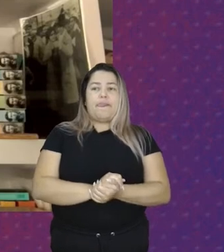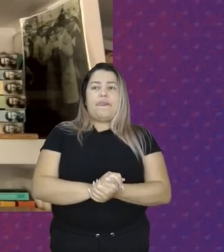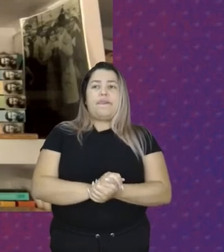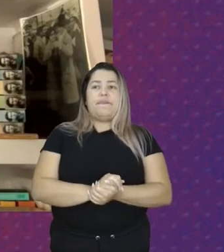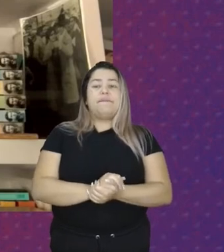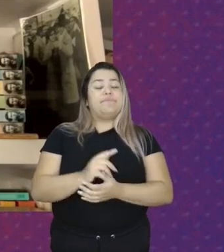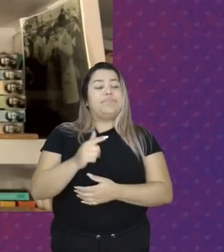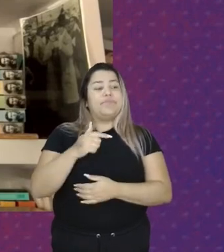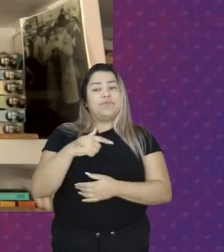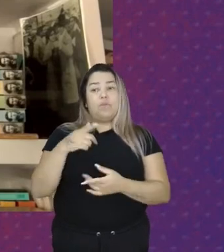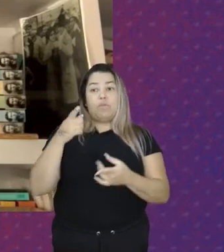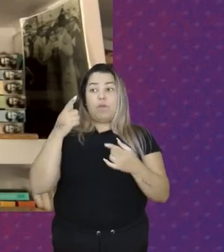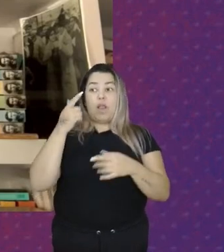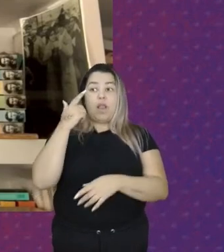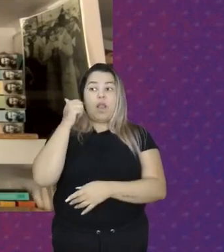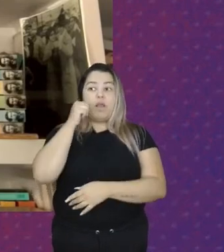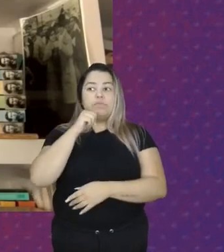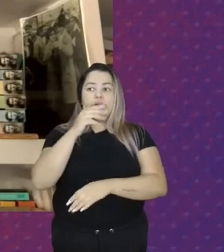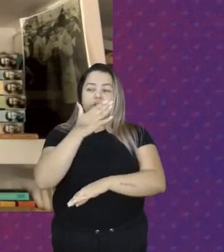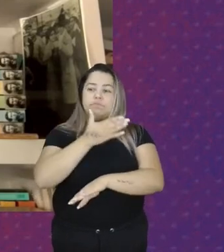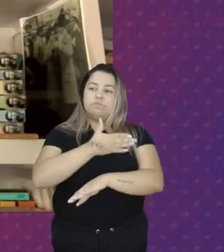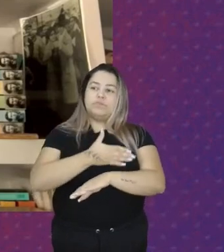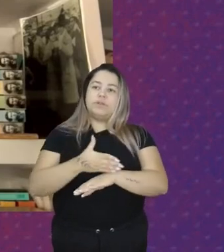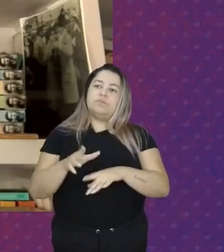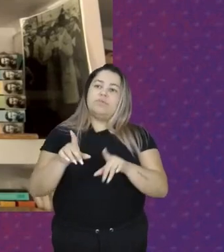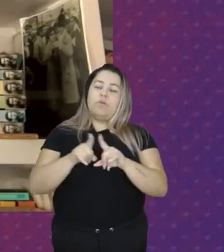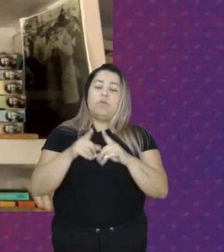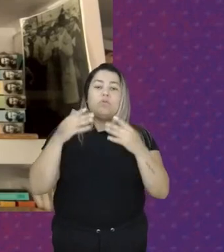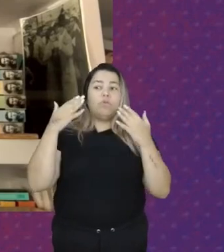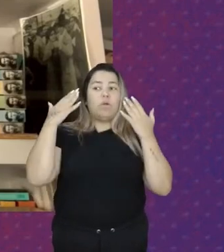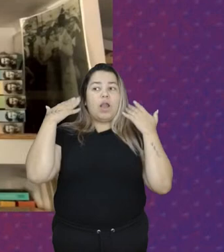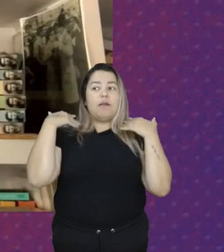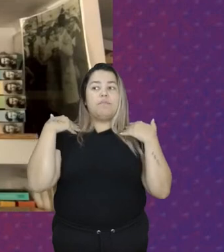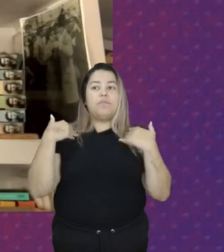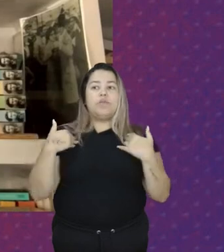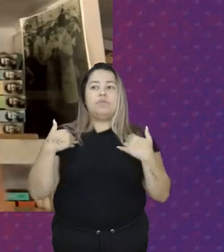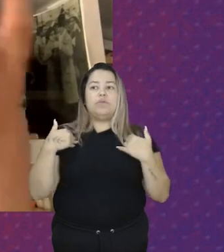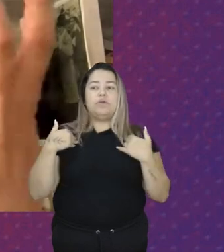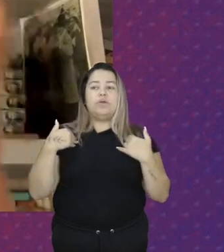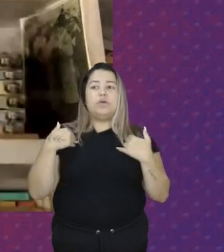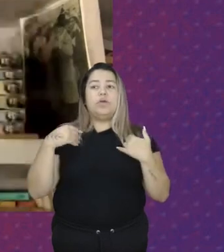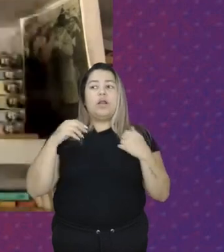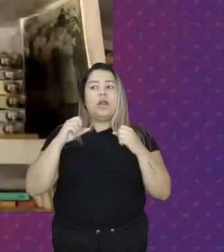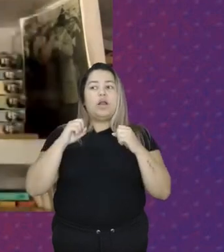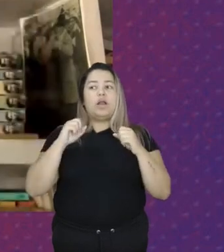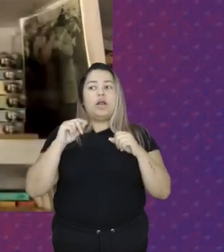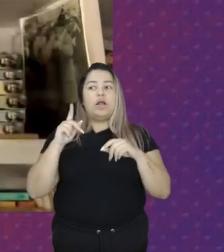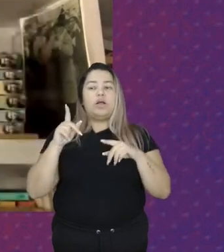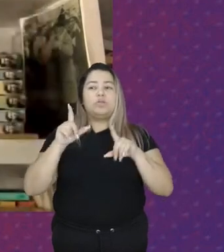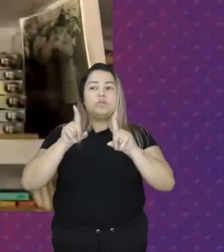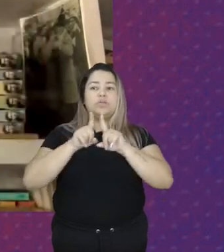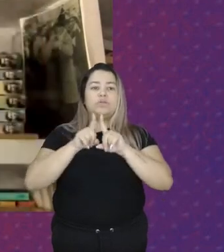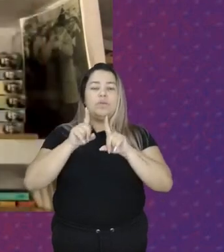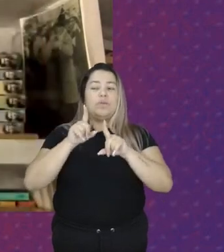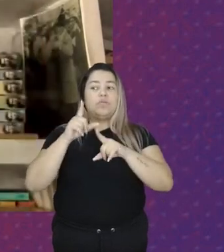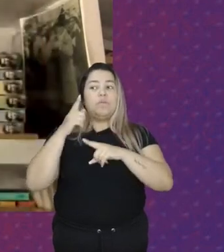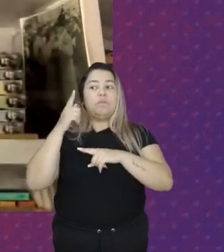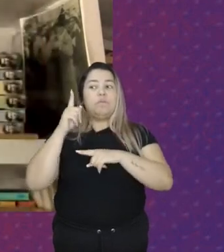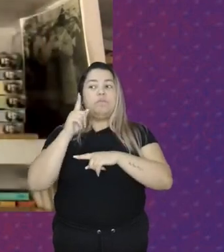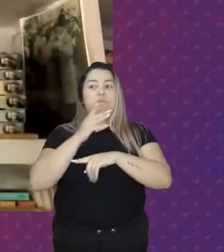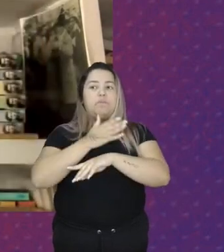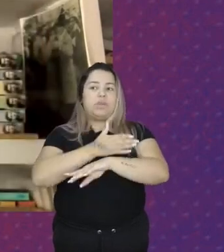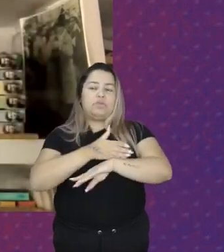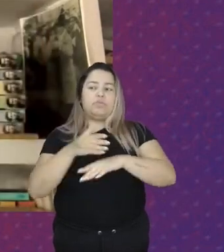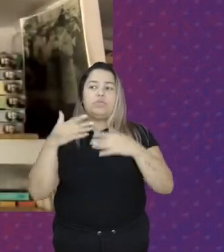Eu sou uma mulher branca, tenho cabelos claros, ficando grisalhos